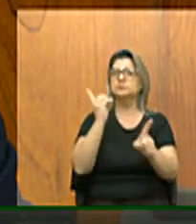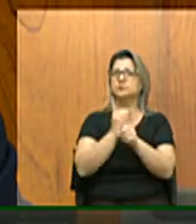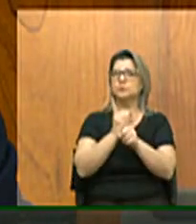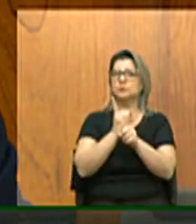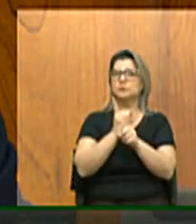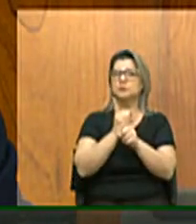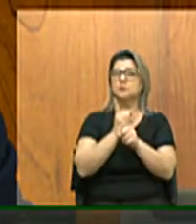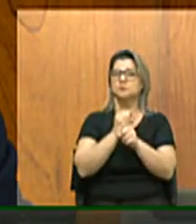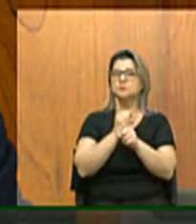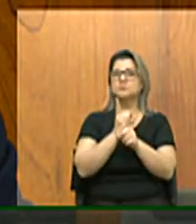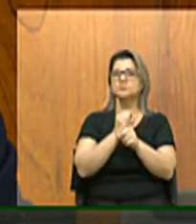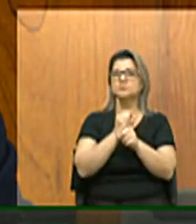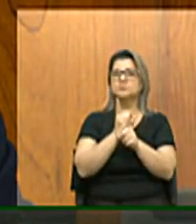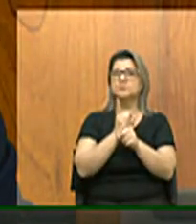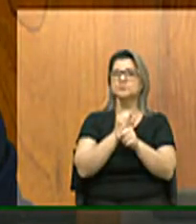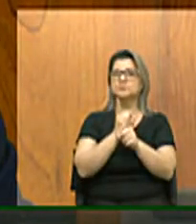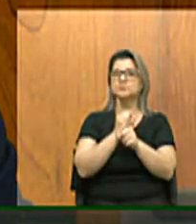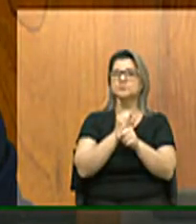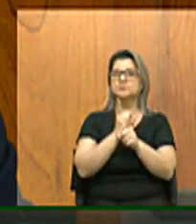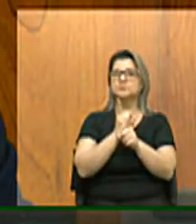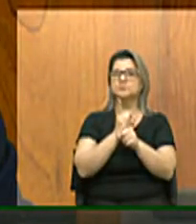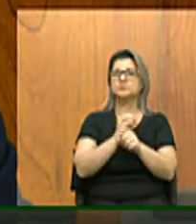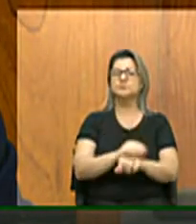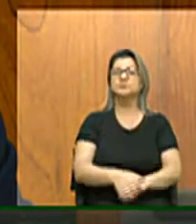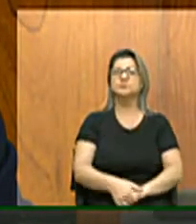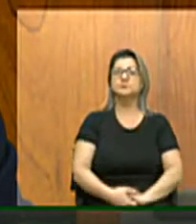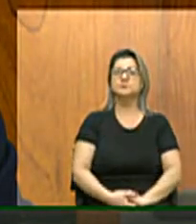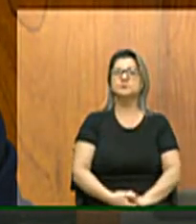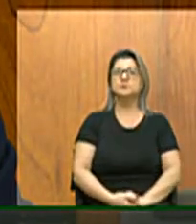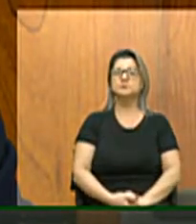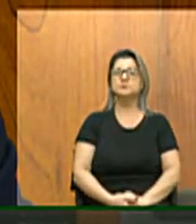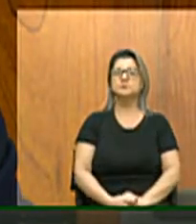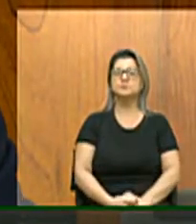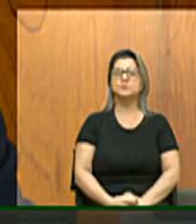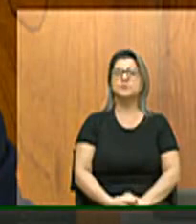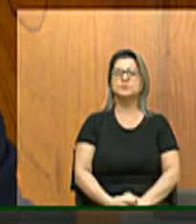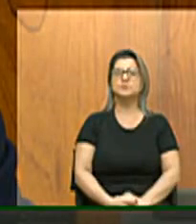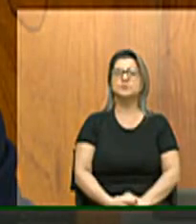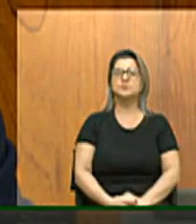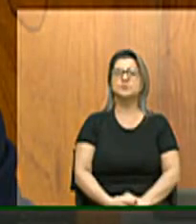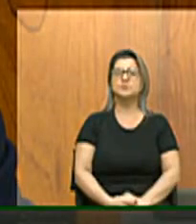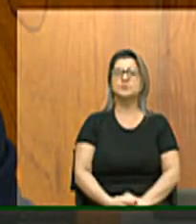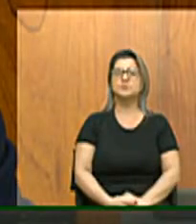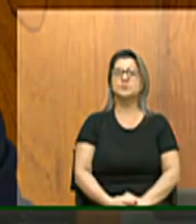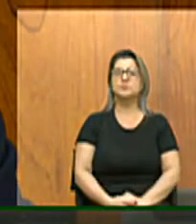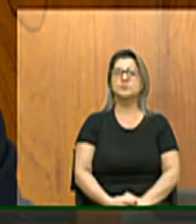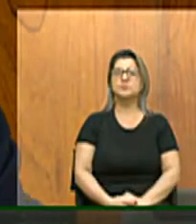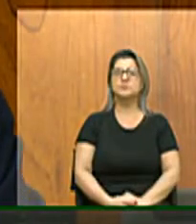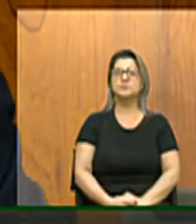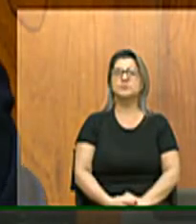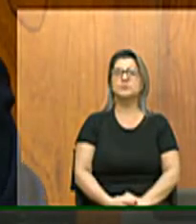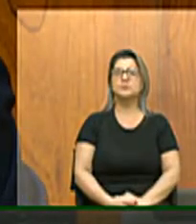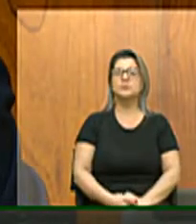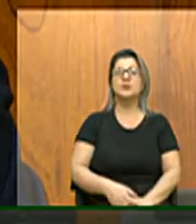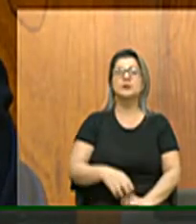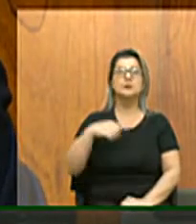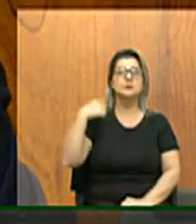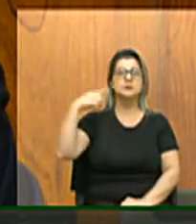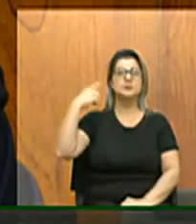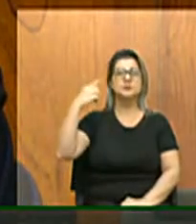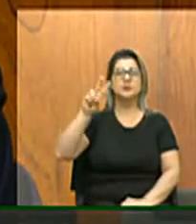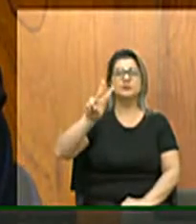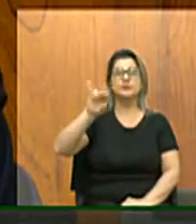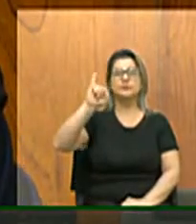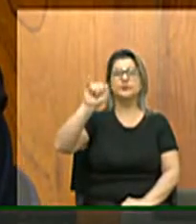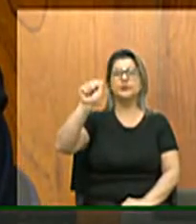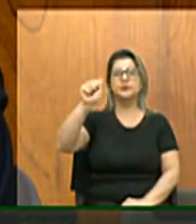Deputado Luiz Marenco? Na sequência, deputado Luiz Henrique Viana, a